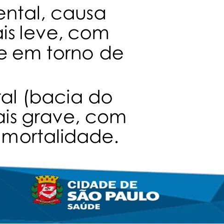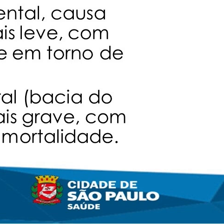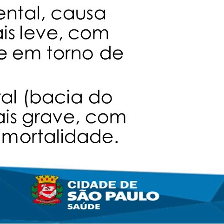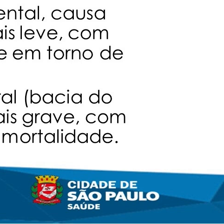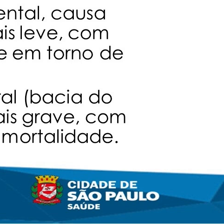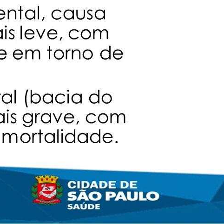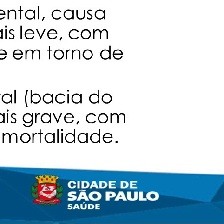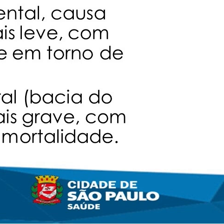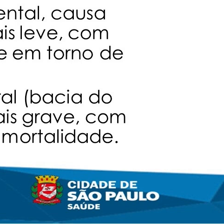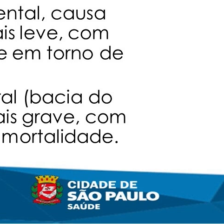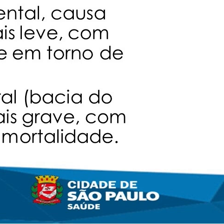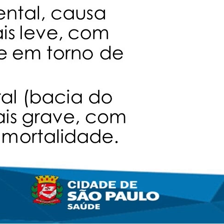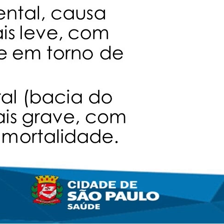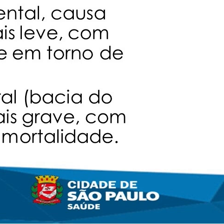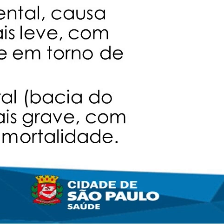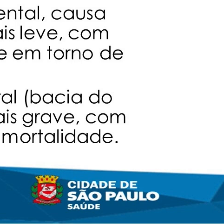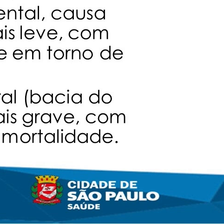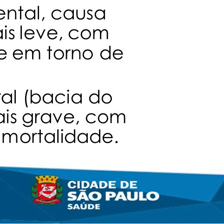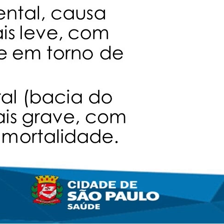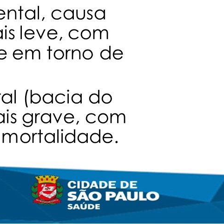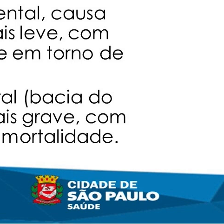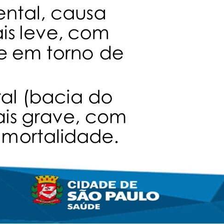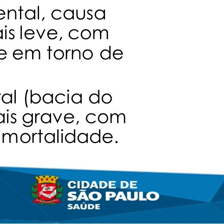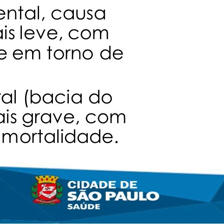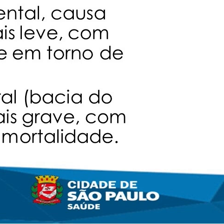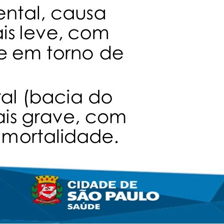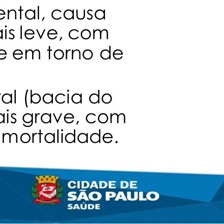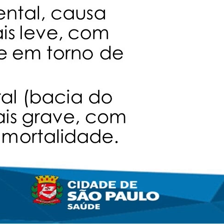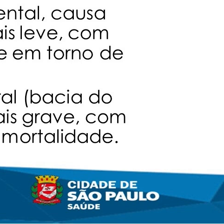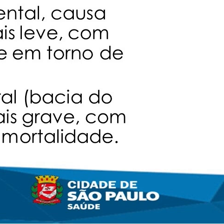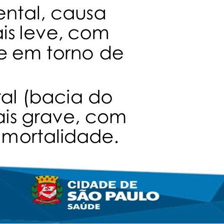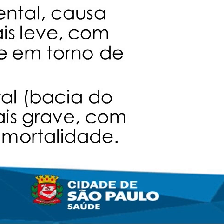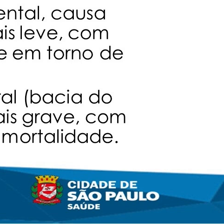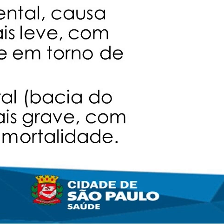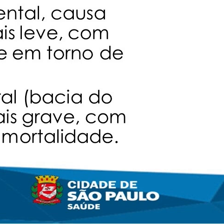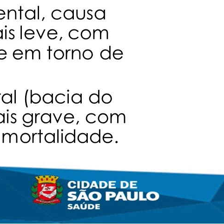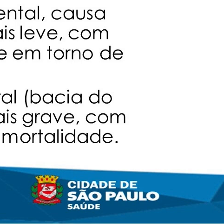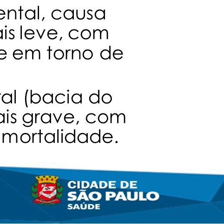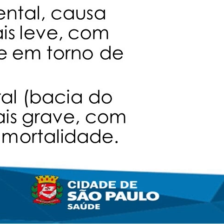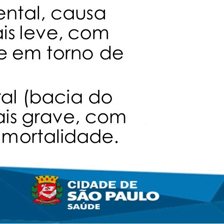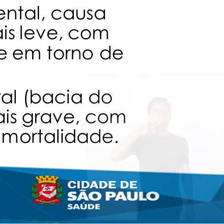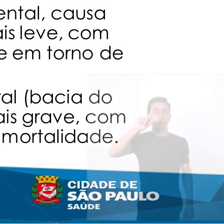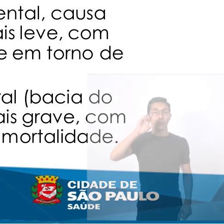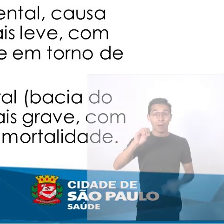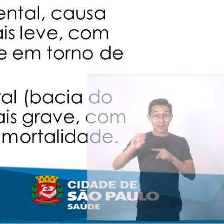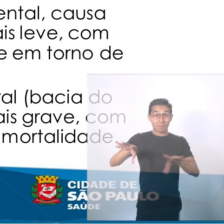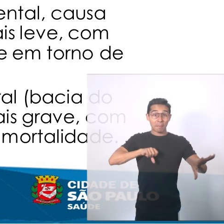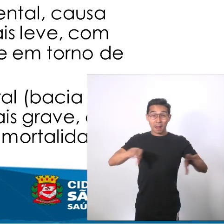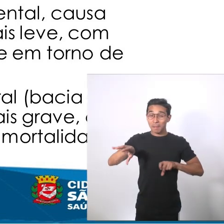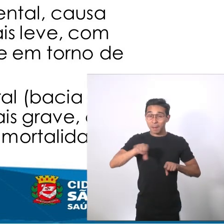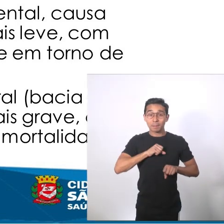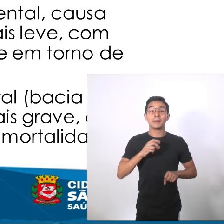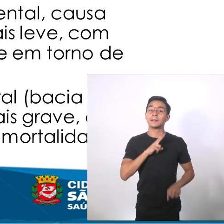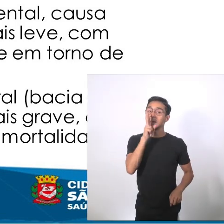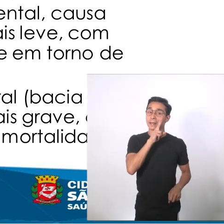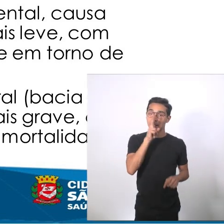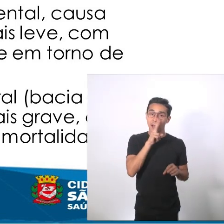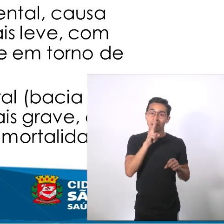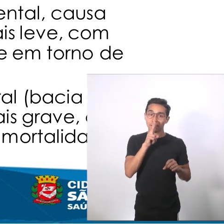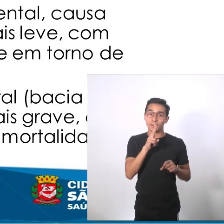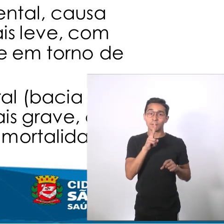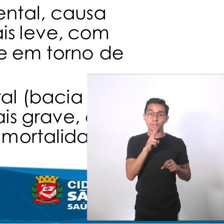circula muito na bacia do Congo, é mais grave, com até 10% de mortalidade. O que nós